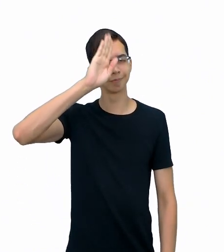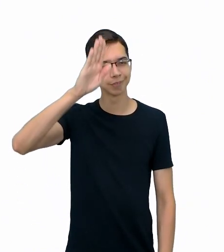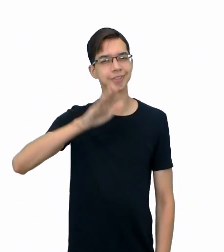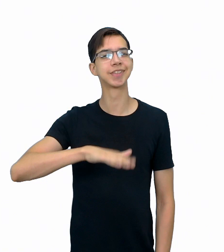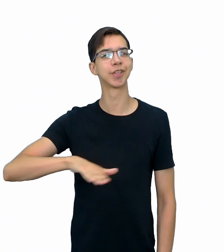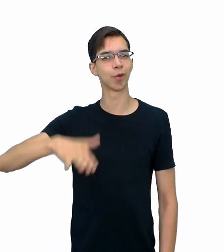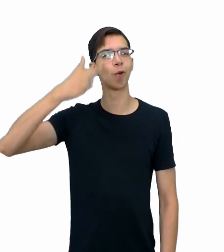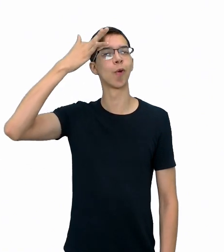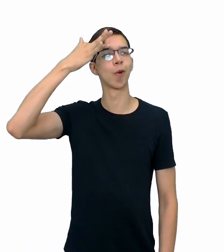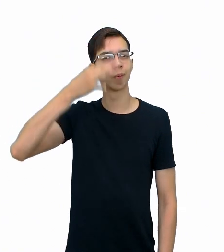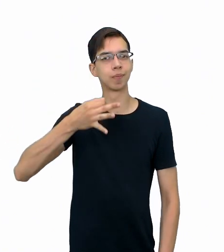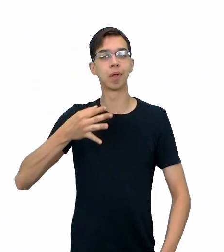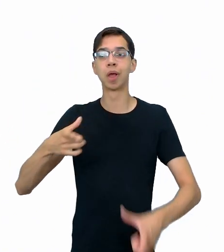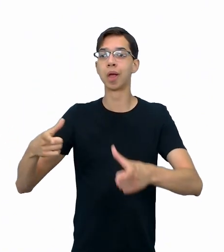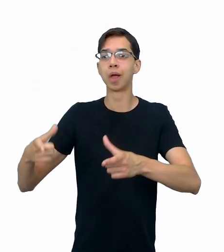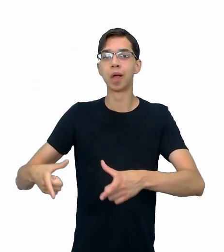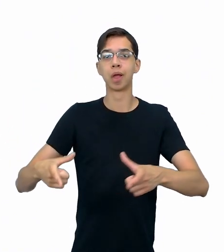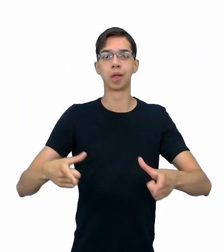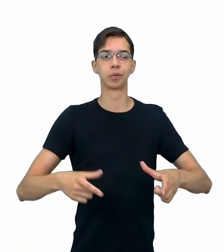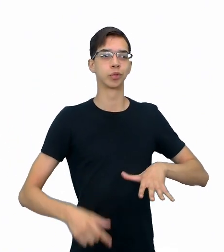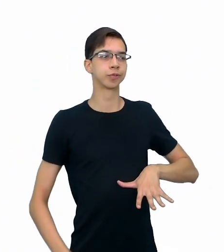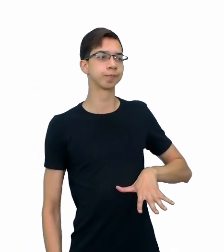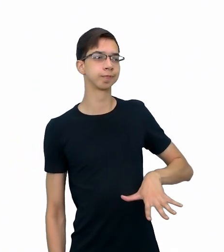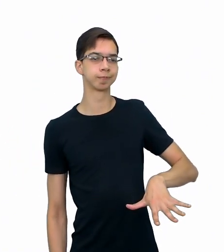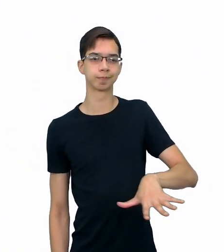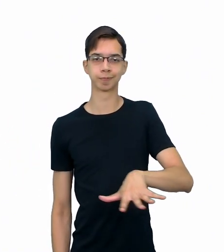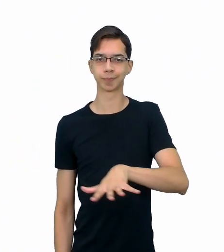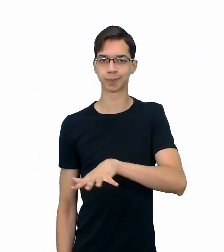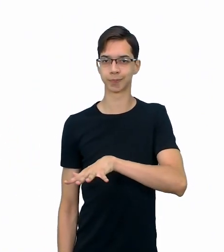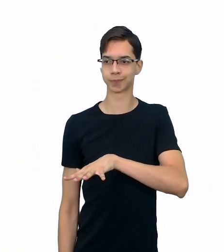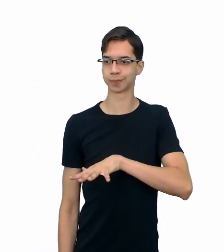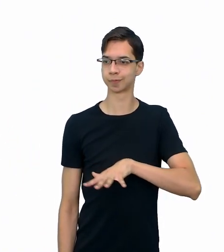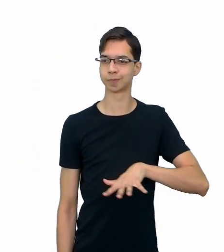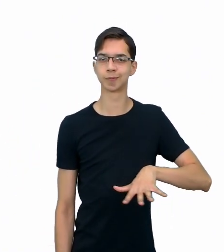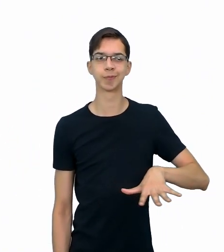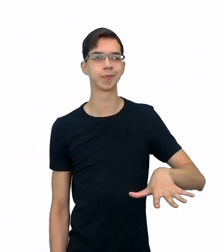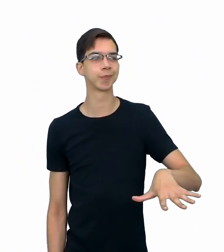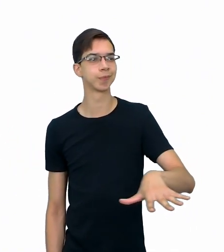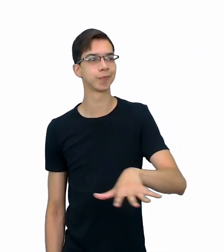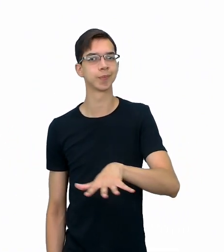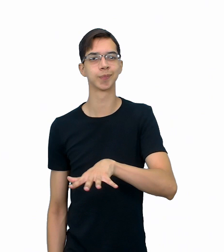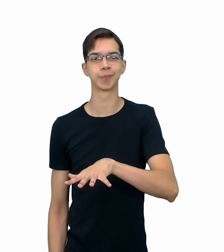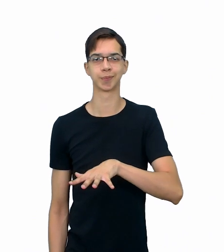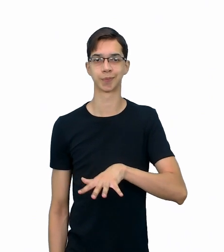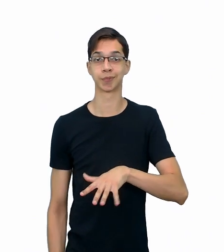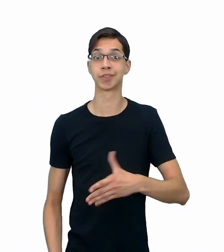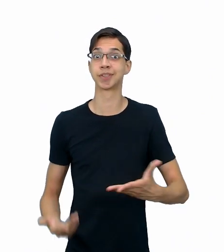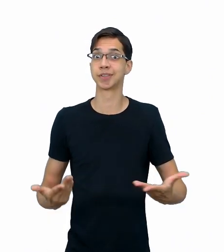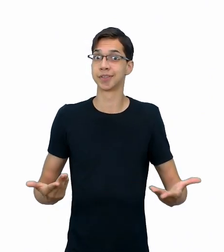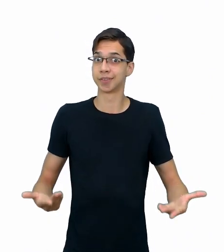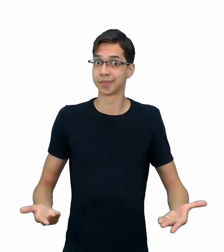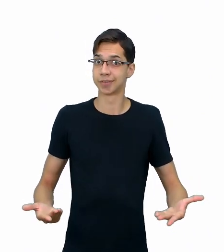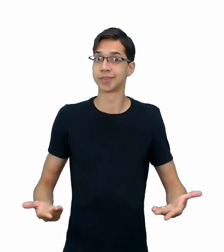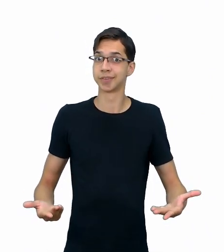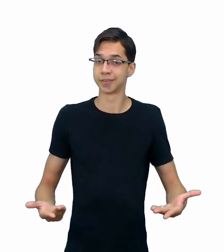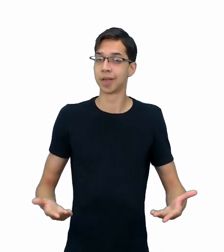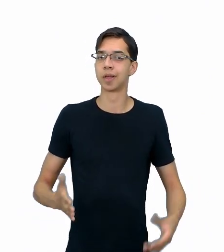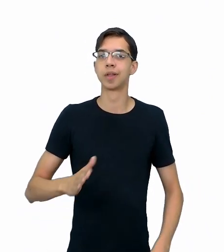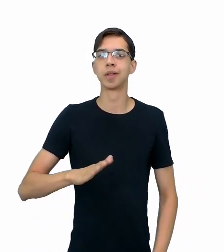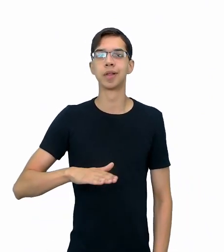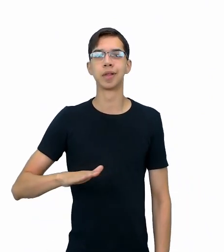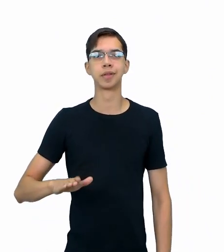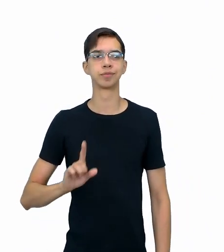motivo, talvez, o trabalho de socialização dessas representações que as crianças fazem aí,